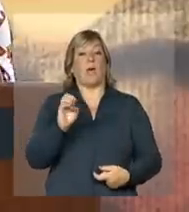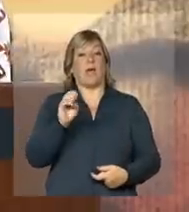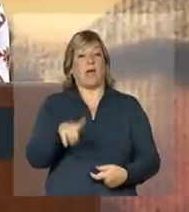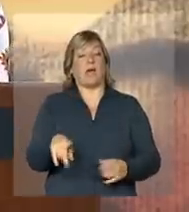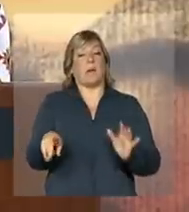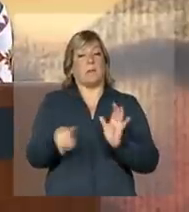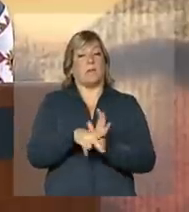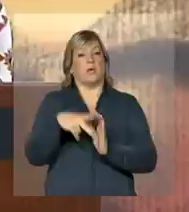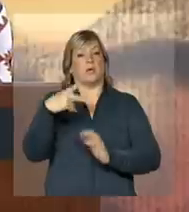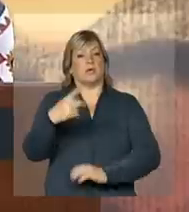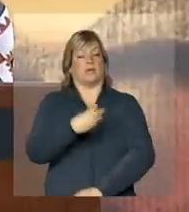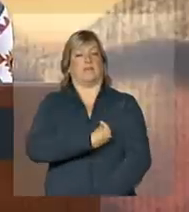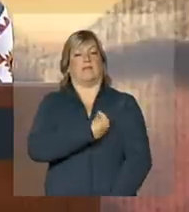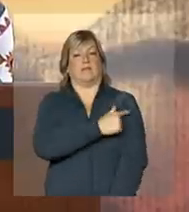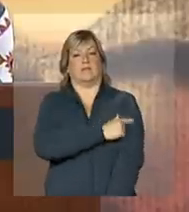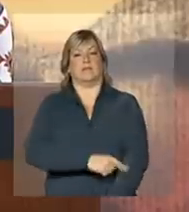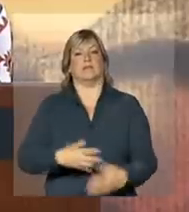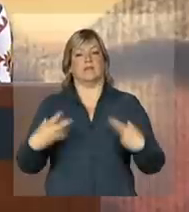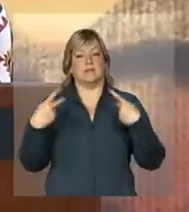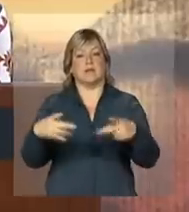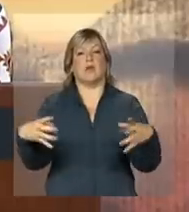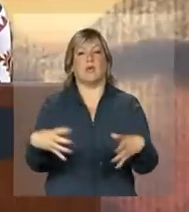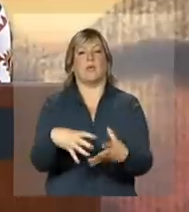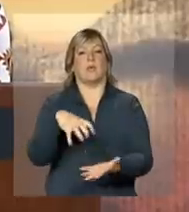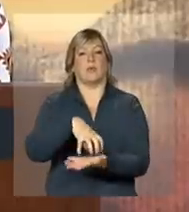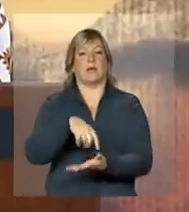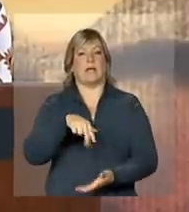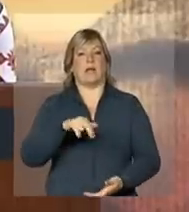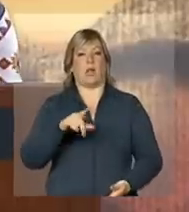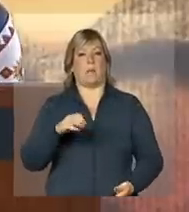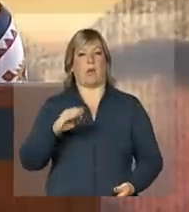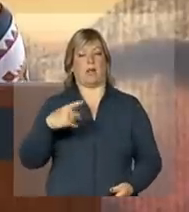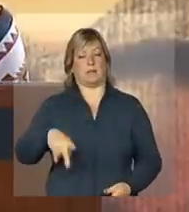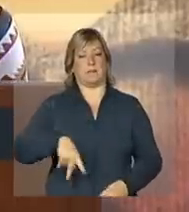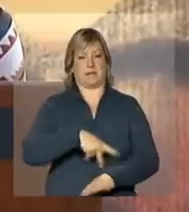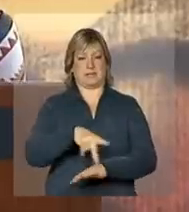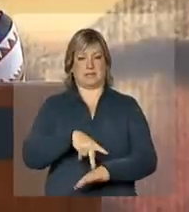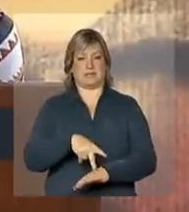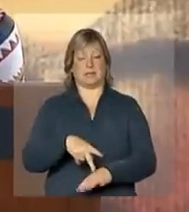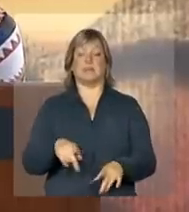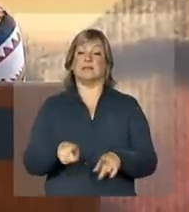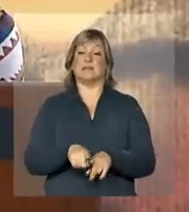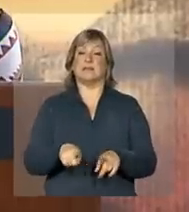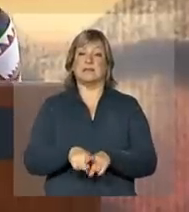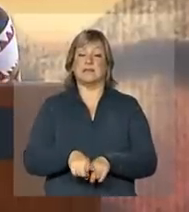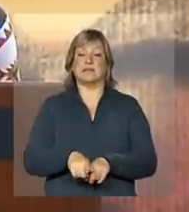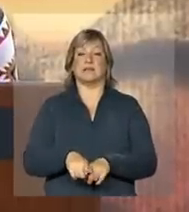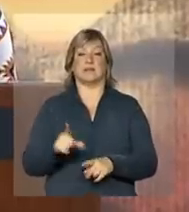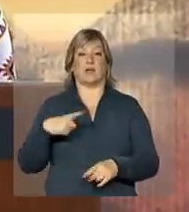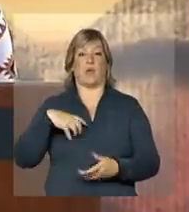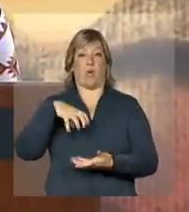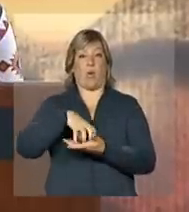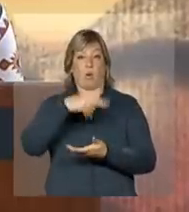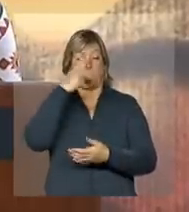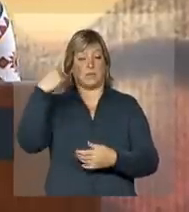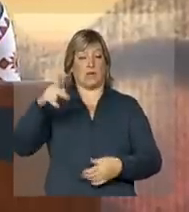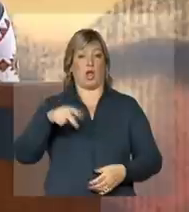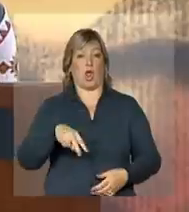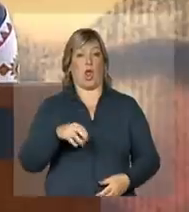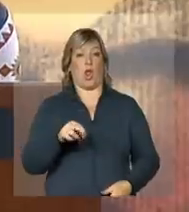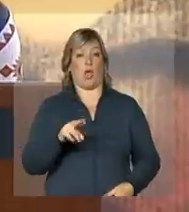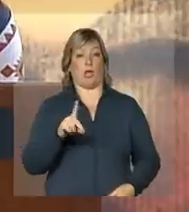é de dignidade para o povo quilombola desse país por fim trazer um do Nordeste